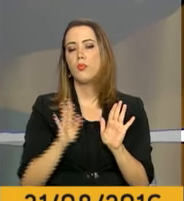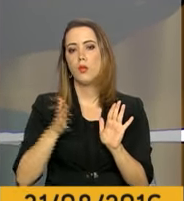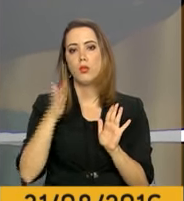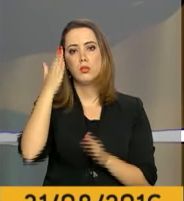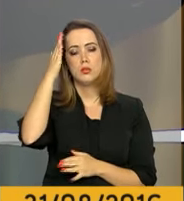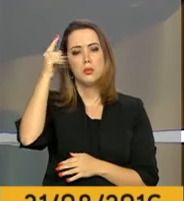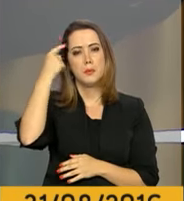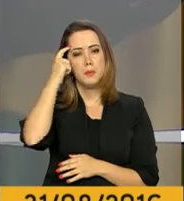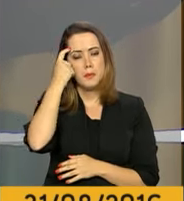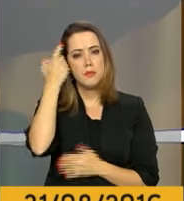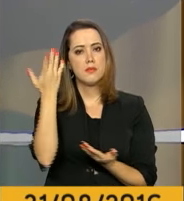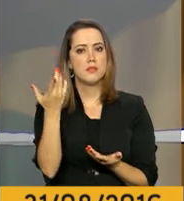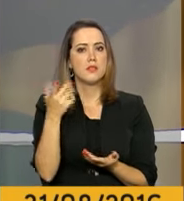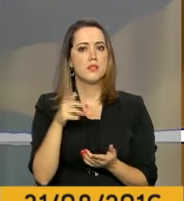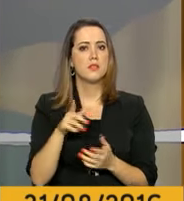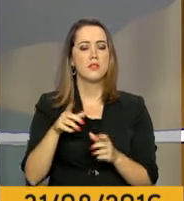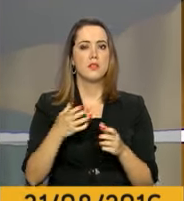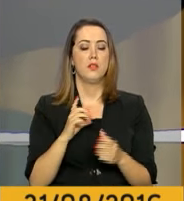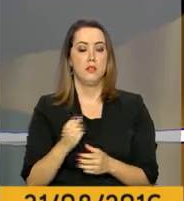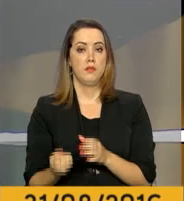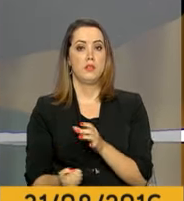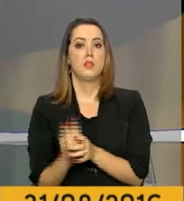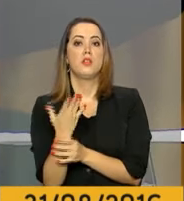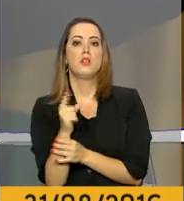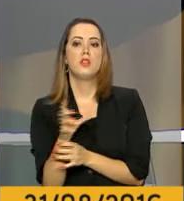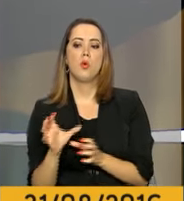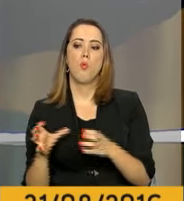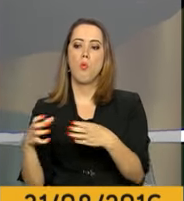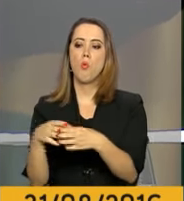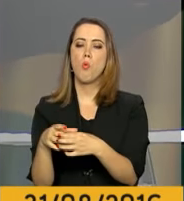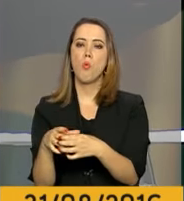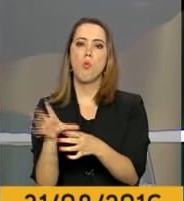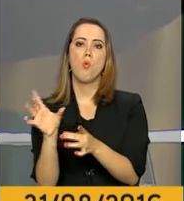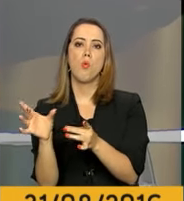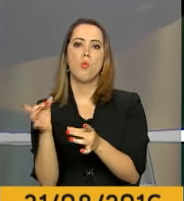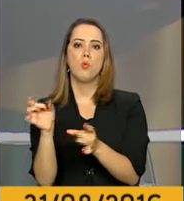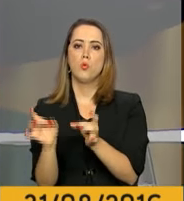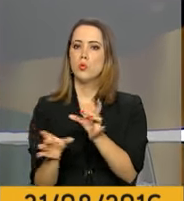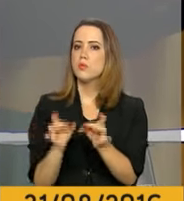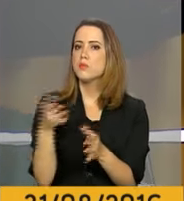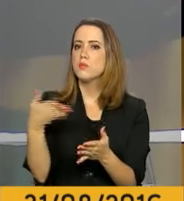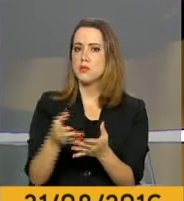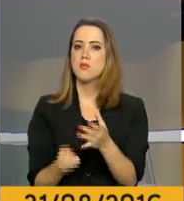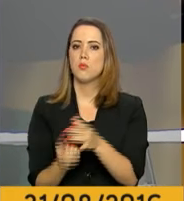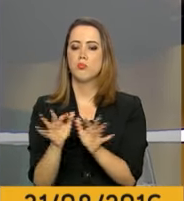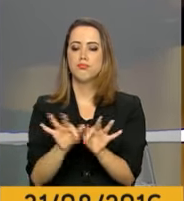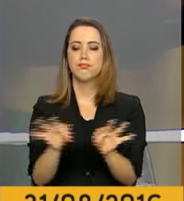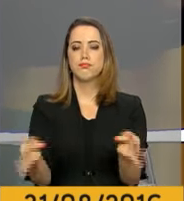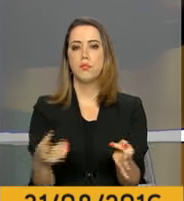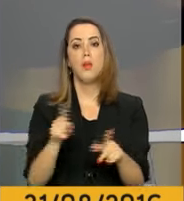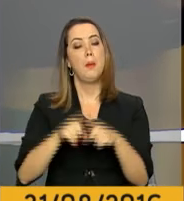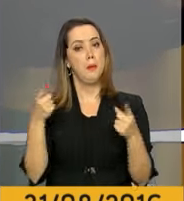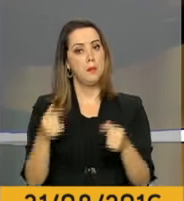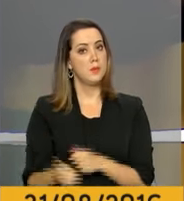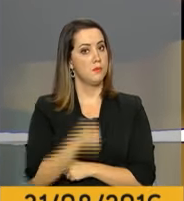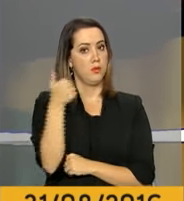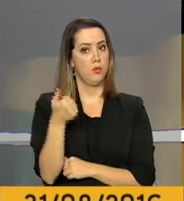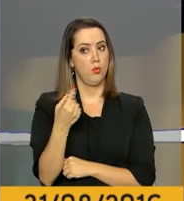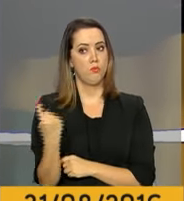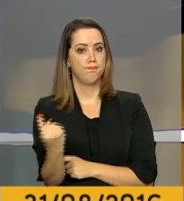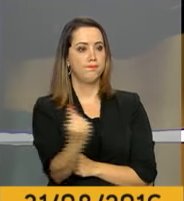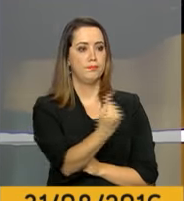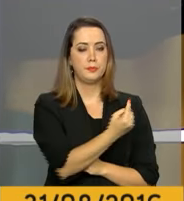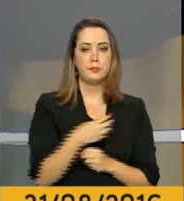criar um órgão determinado para cuidar exclusivamente disso, mas acho que nada melhor do que os próprios ministros que estão no dia a dia,